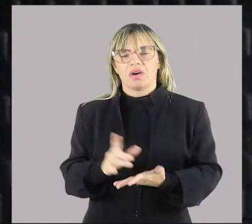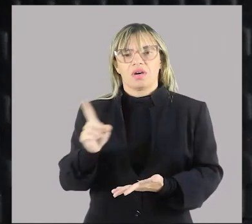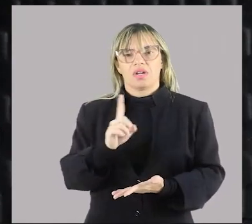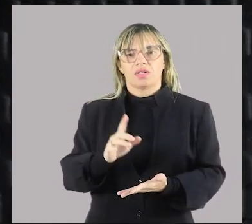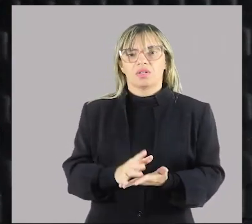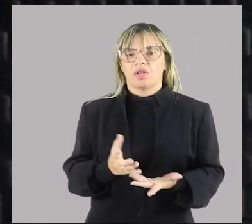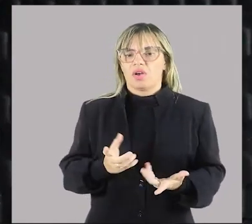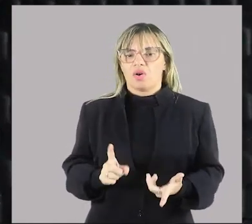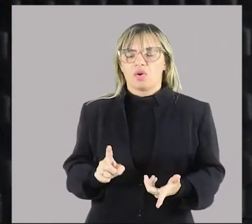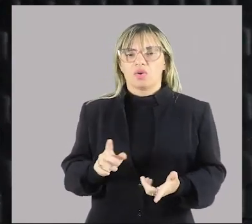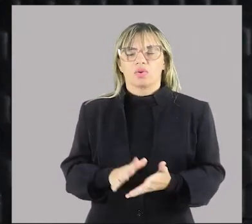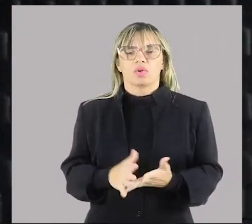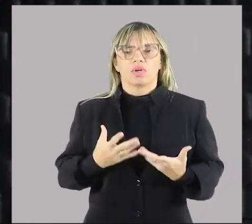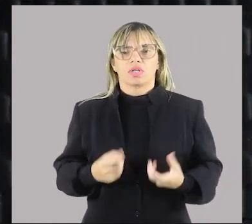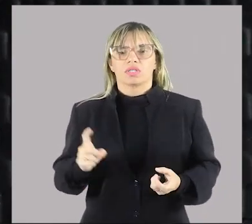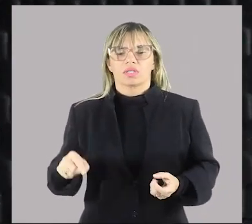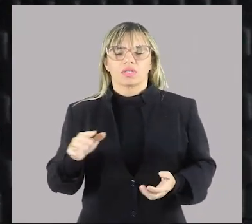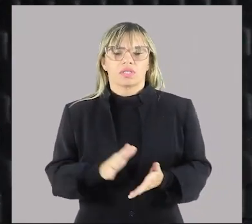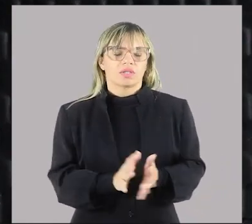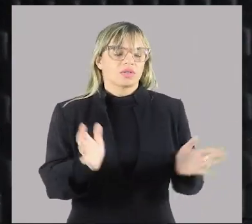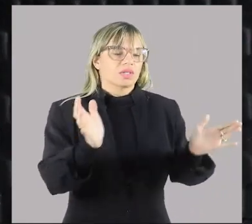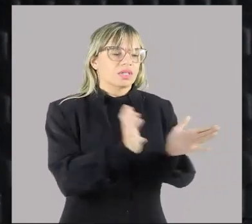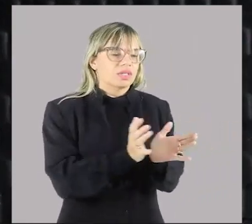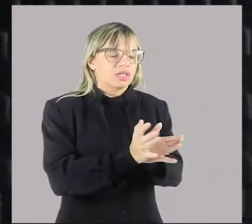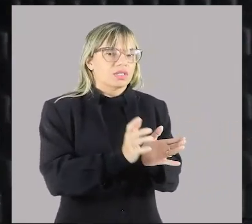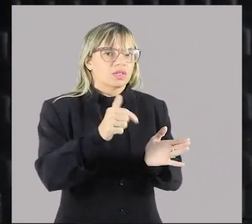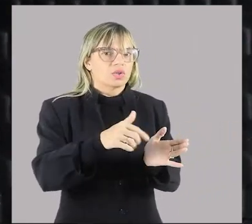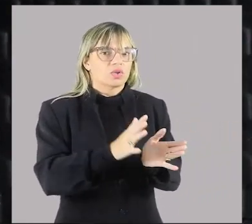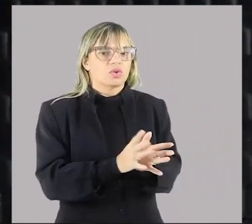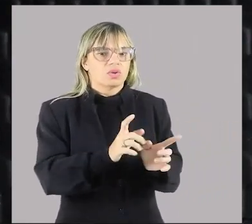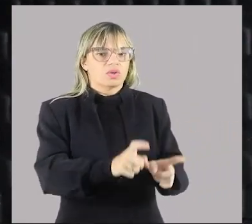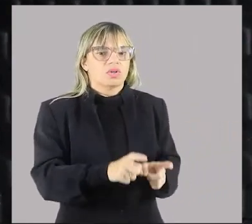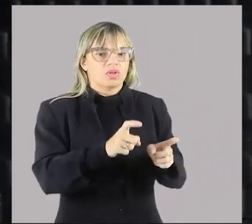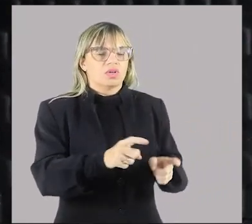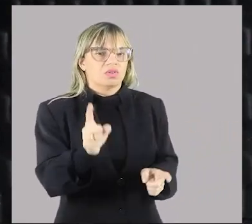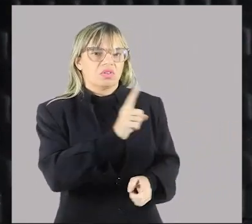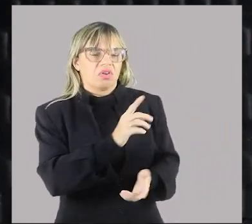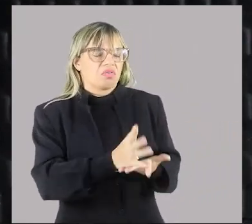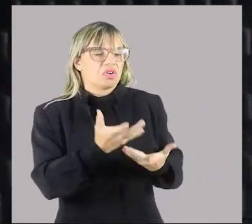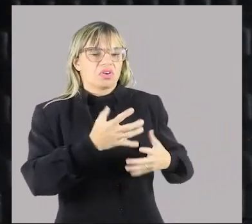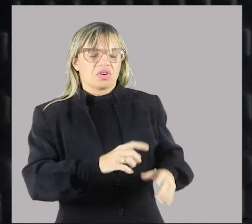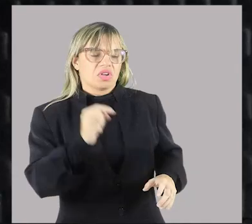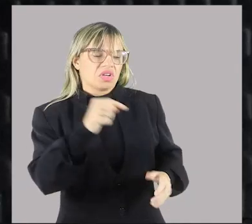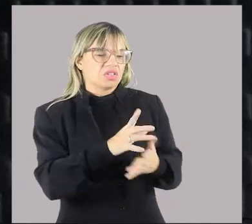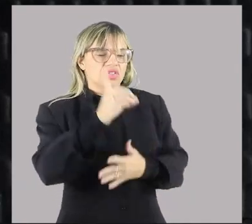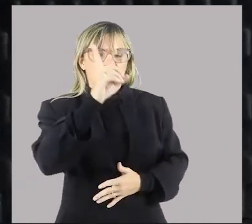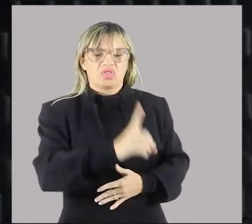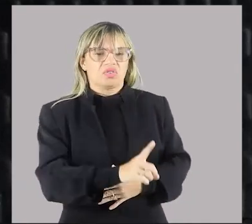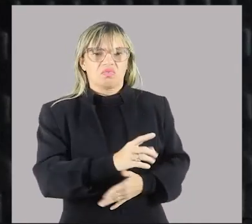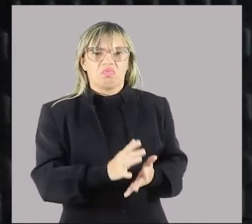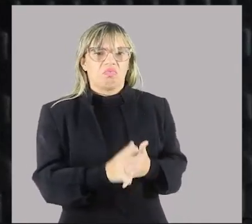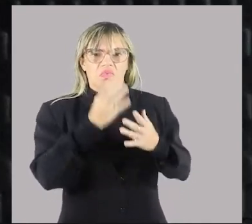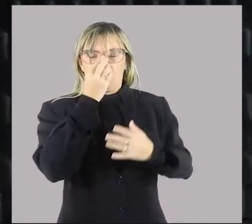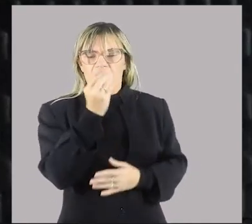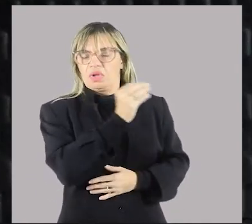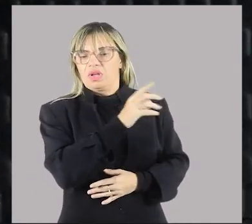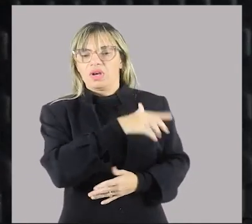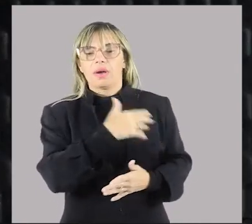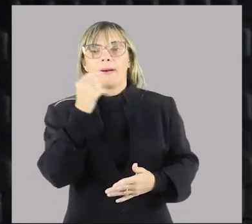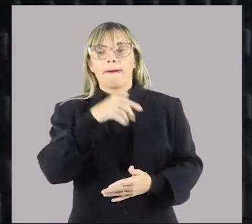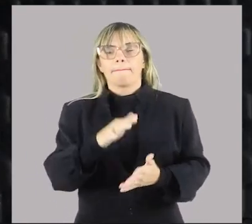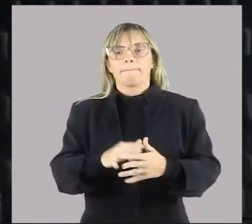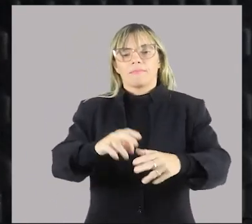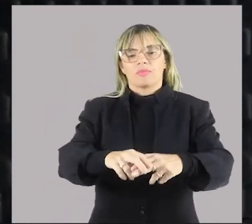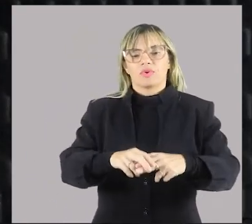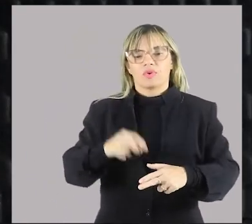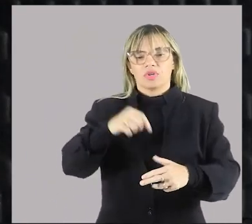habilidade para lhe tratar com essas questões. Então, esse operariado, principalmente que ele está crescendo, ele vai se voltar contra esse Estado